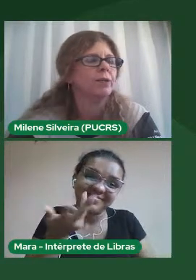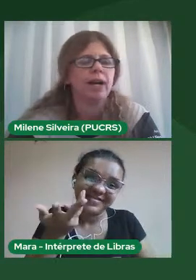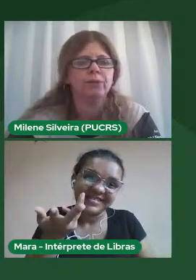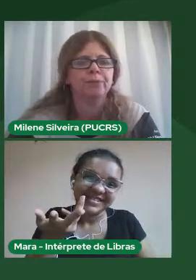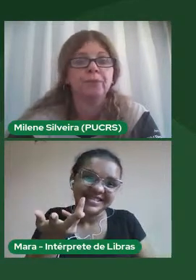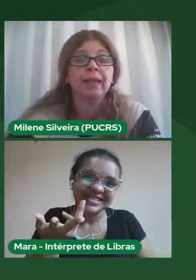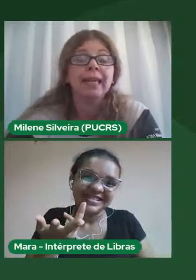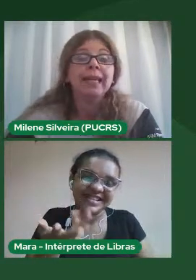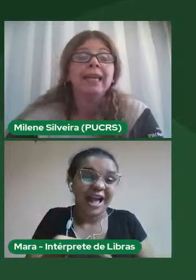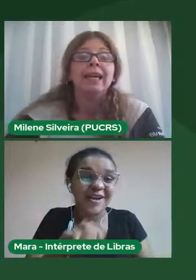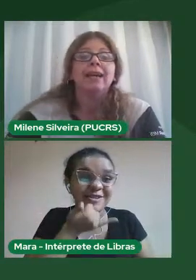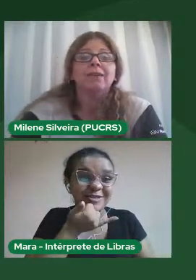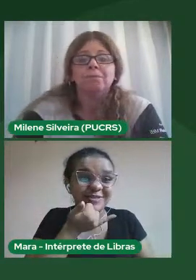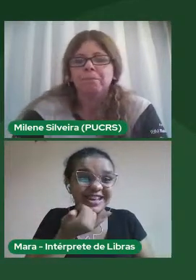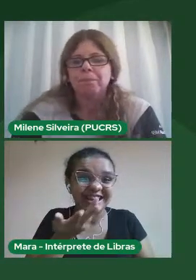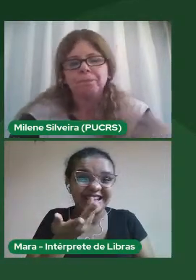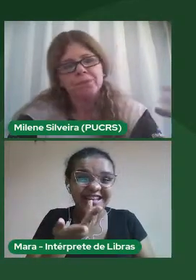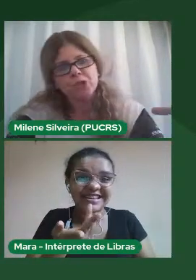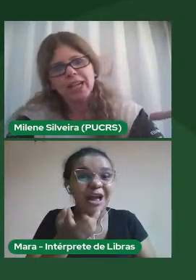opa, cliquei no errado.